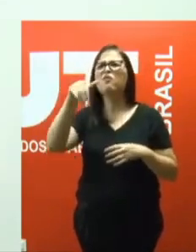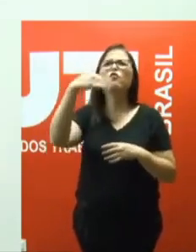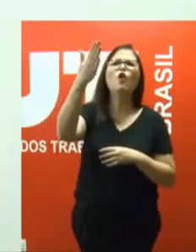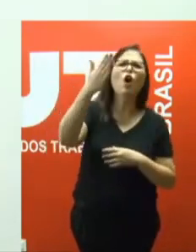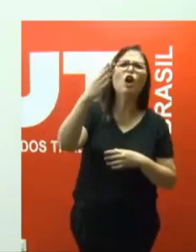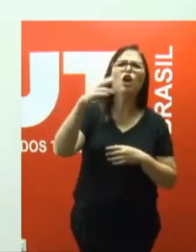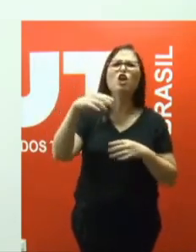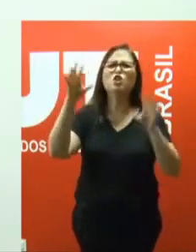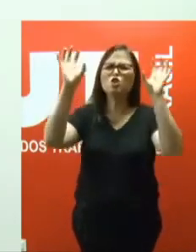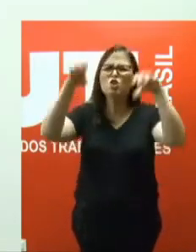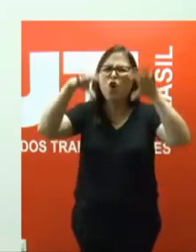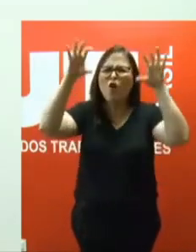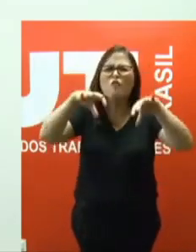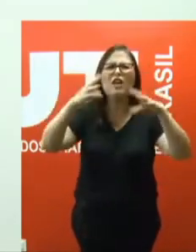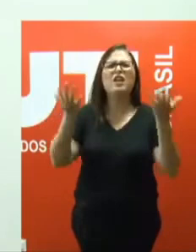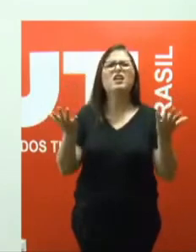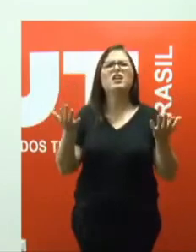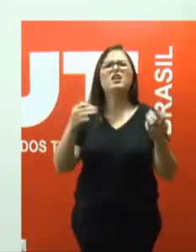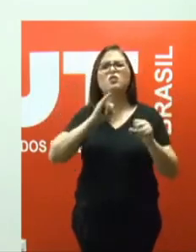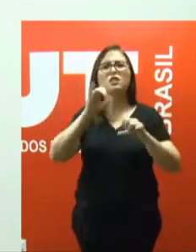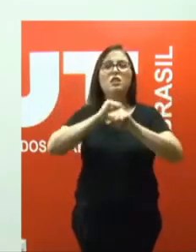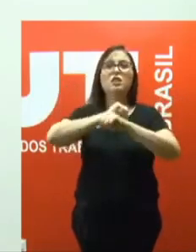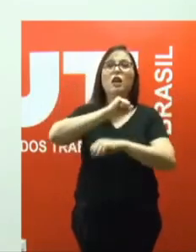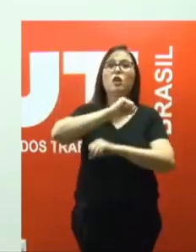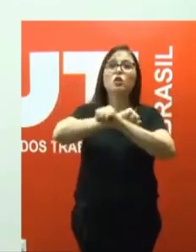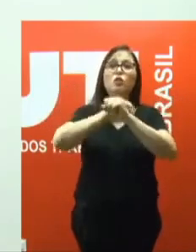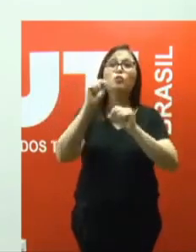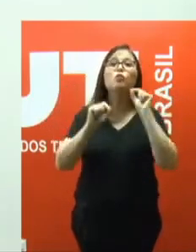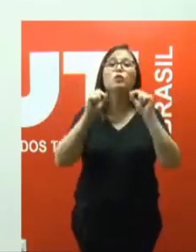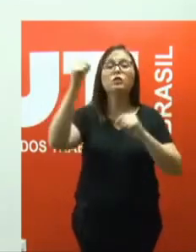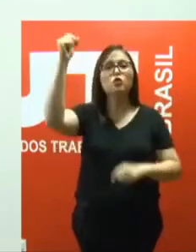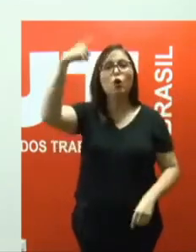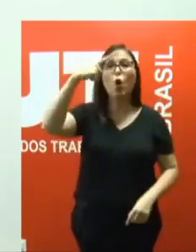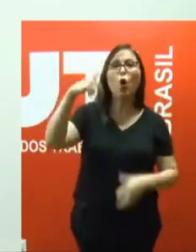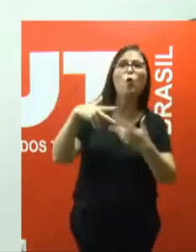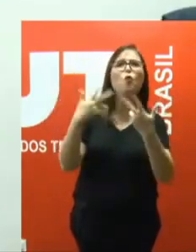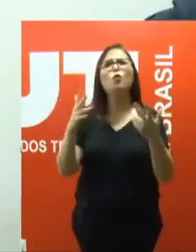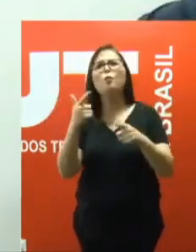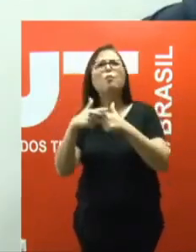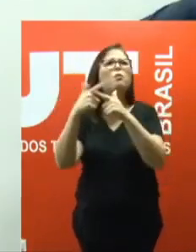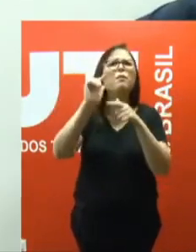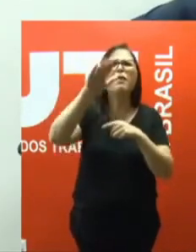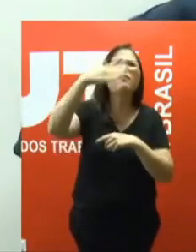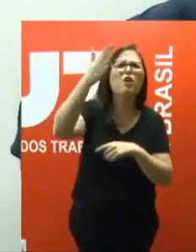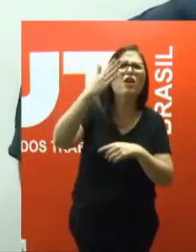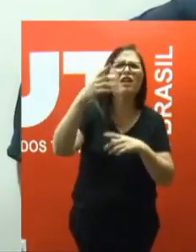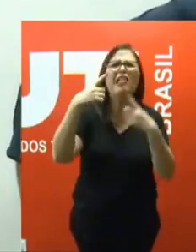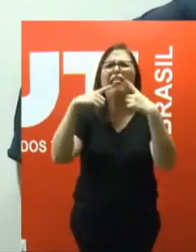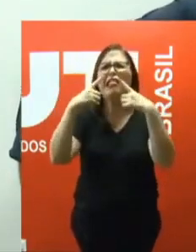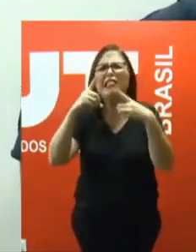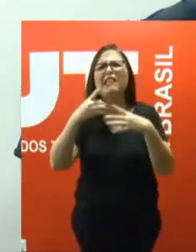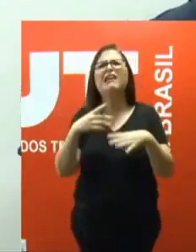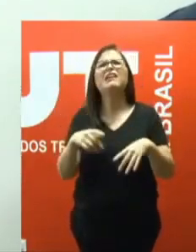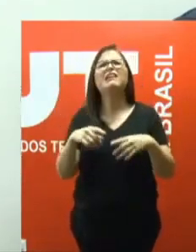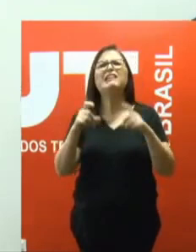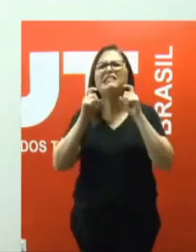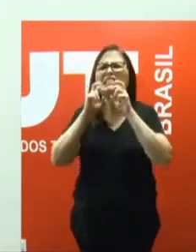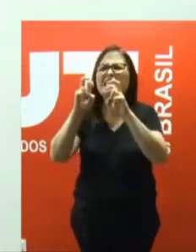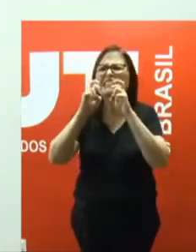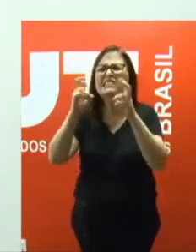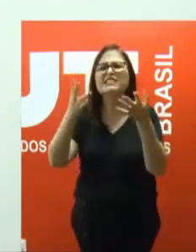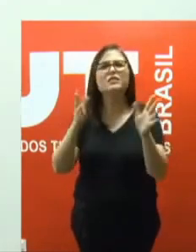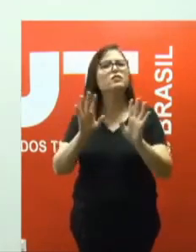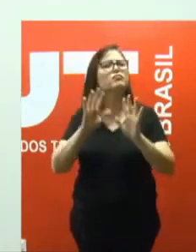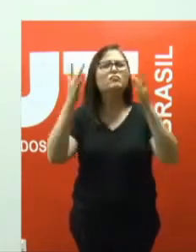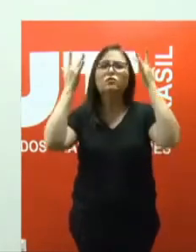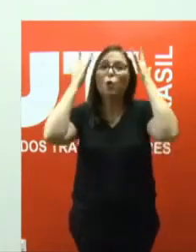fora, se está caindo canivete aberto, se está caindo granizo. A gente não sabe se estão xingando a gente ou xingando o presidente. Você só